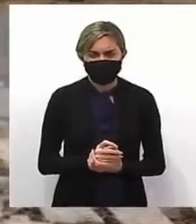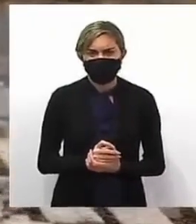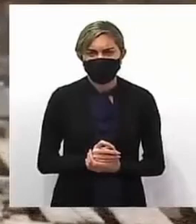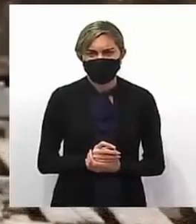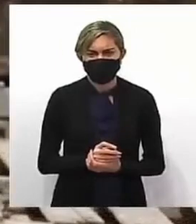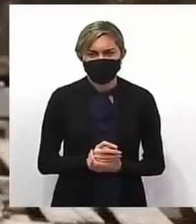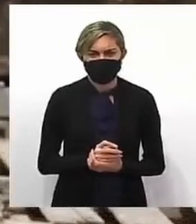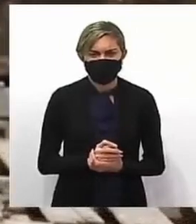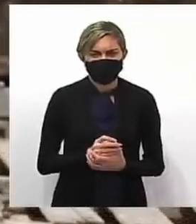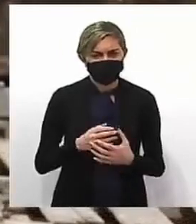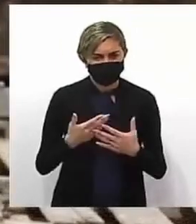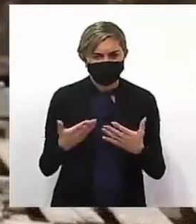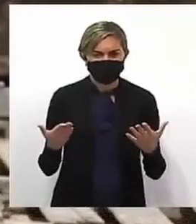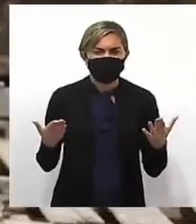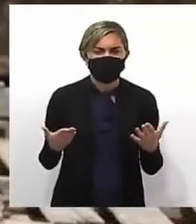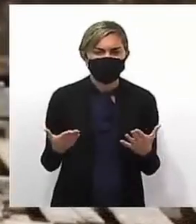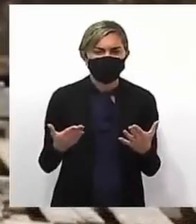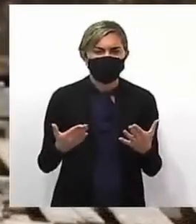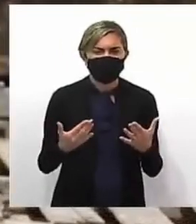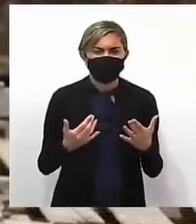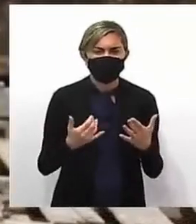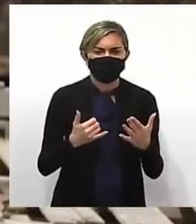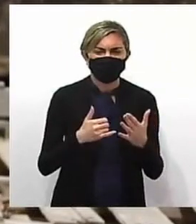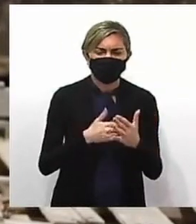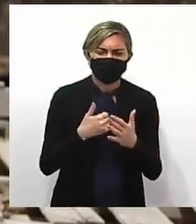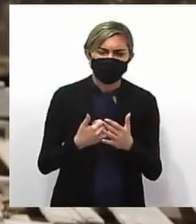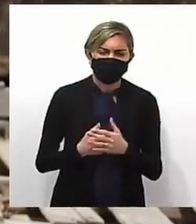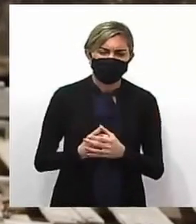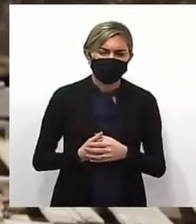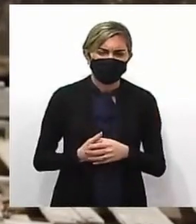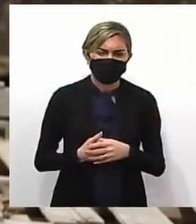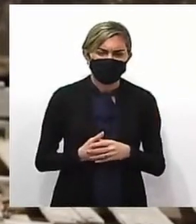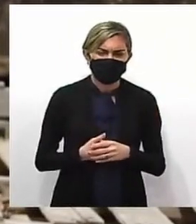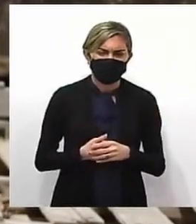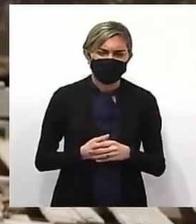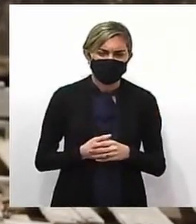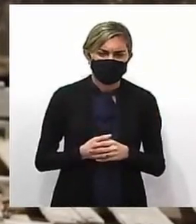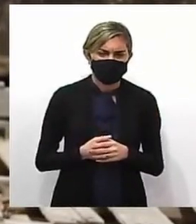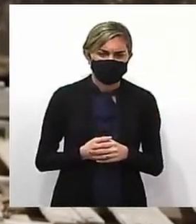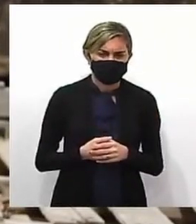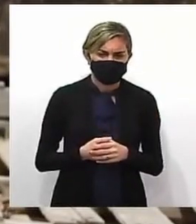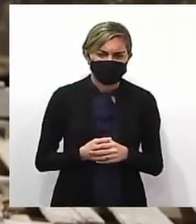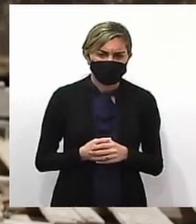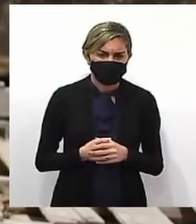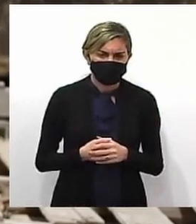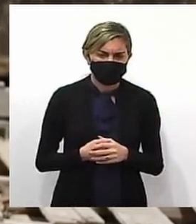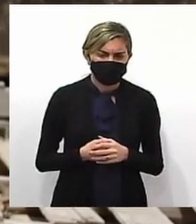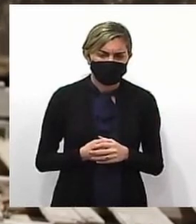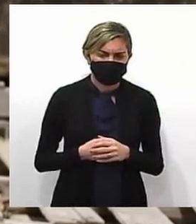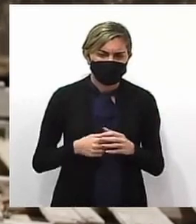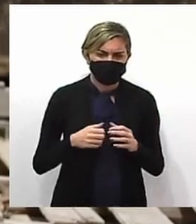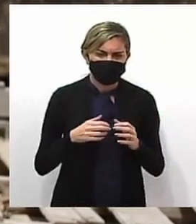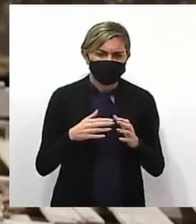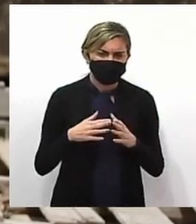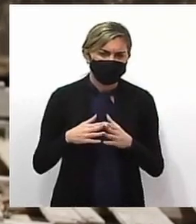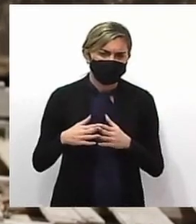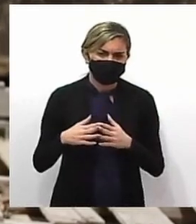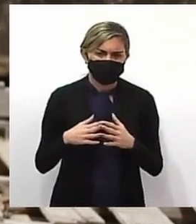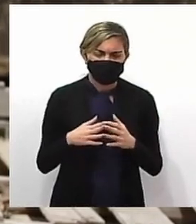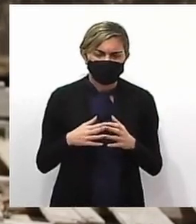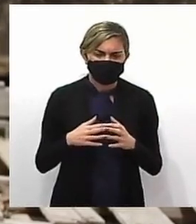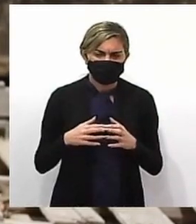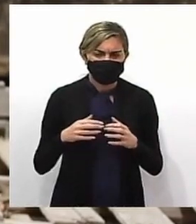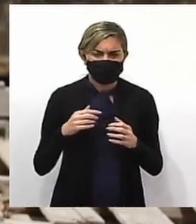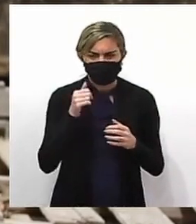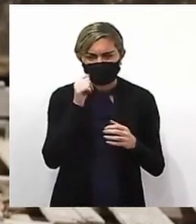faço isso? Vivo de catar sururu, tirar, pescar. Sempre vivi disso, minha renda tiro sempre